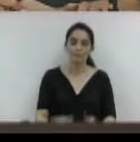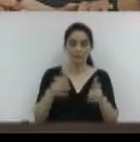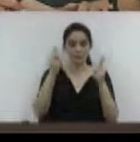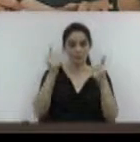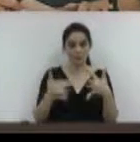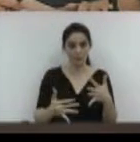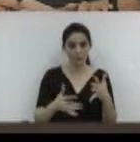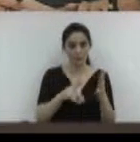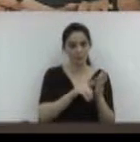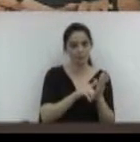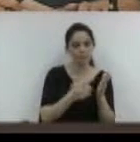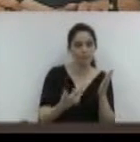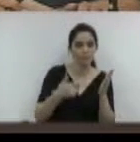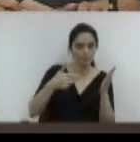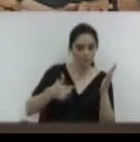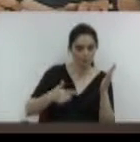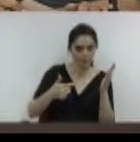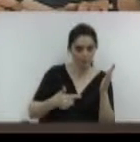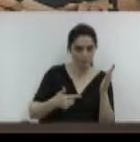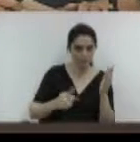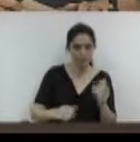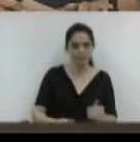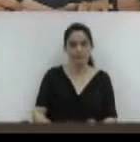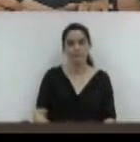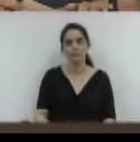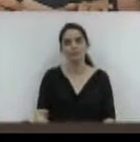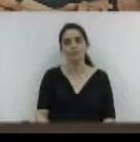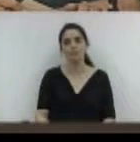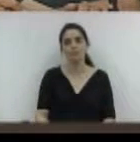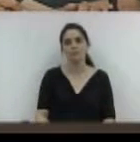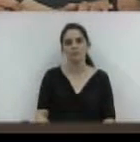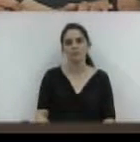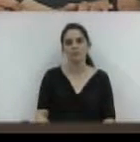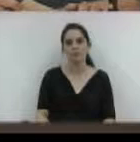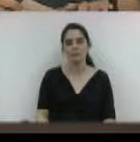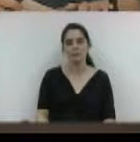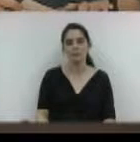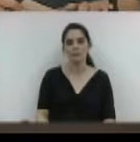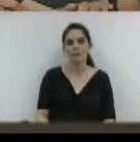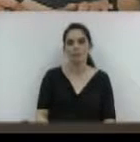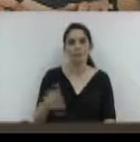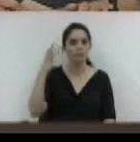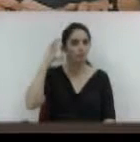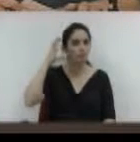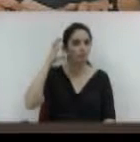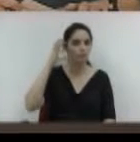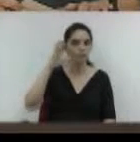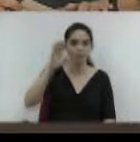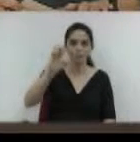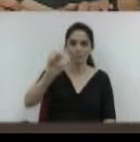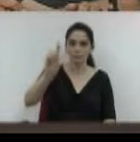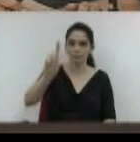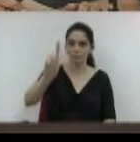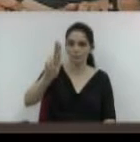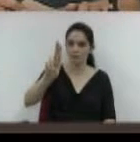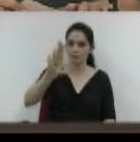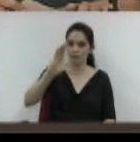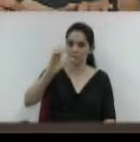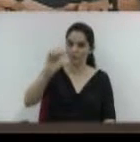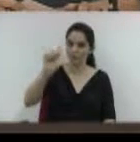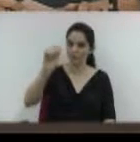folhas 2, acompanhada de áudio do programa Meio-Dia da Rádio Educadora, o vereador André Henrique da Silva, na data